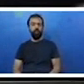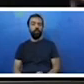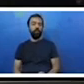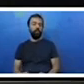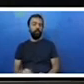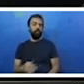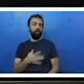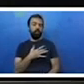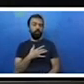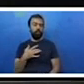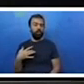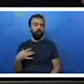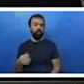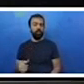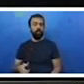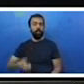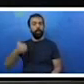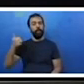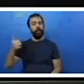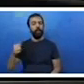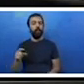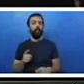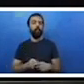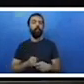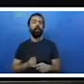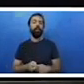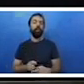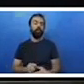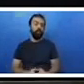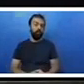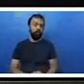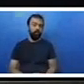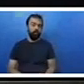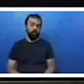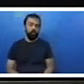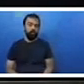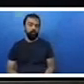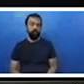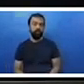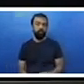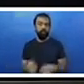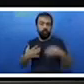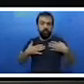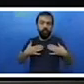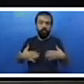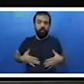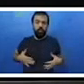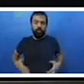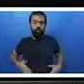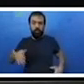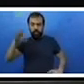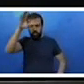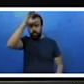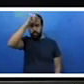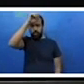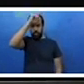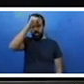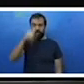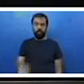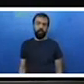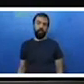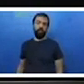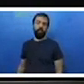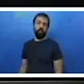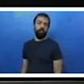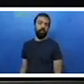Benefícios que o parkour traz para nós, né? Então nós temos alguns benefícios que essa prática traz para nós. Traz uma consciência corporal, você passa a entender o seu corpo melhor e os limites